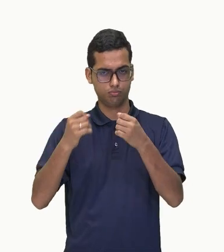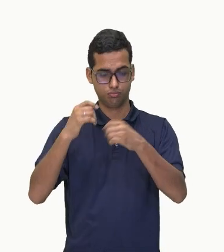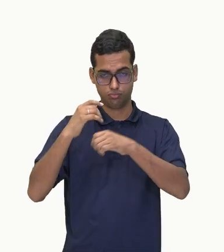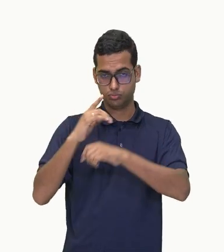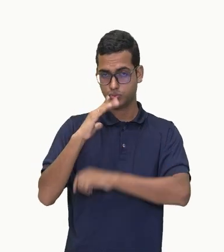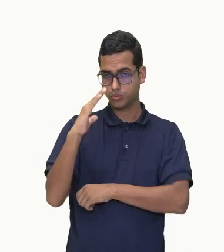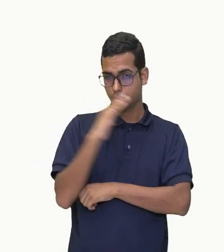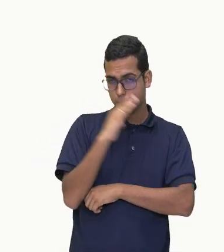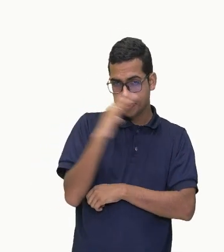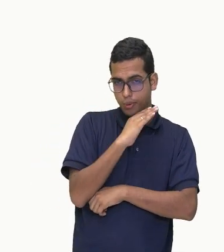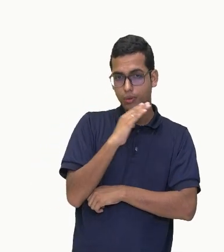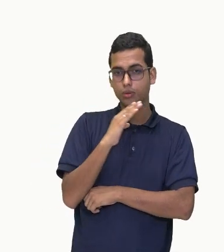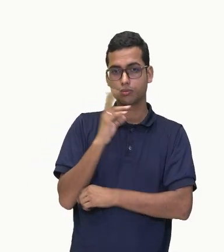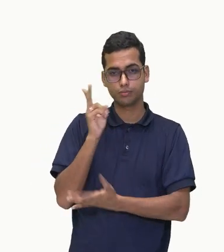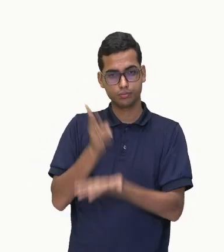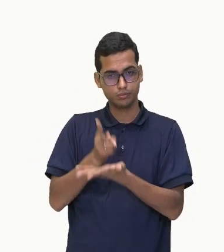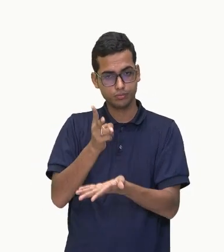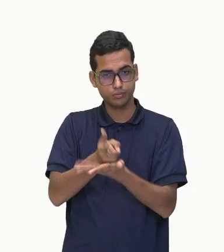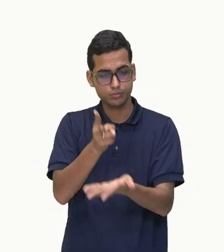velocidade constante.